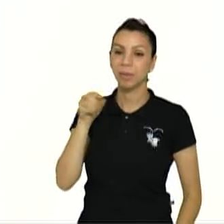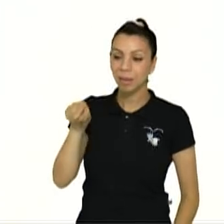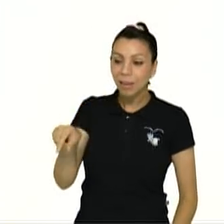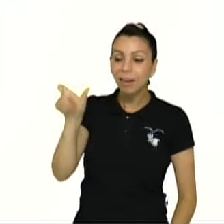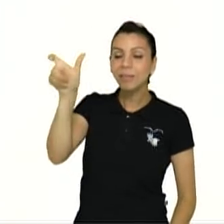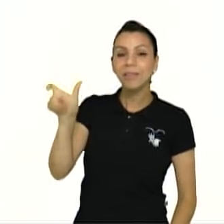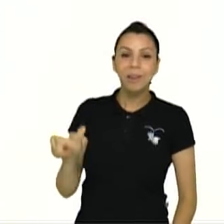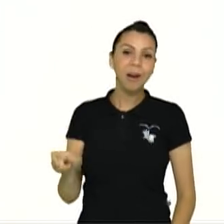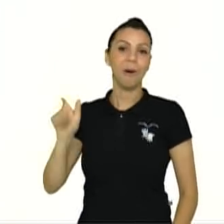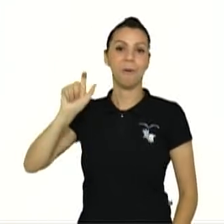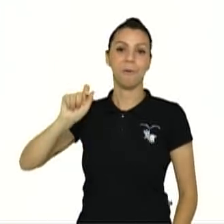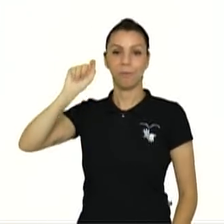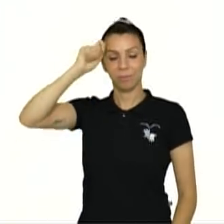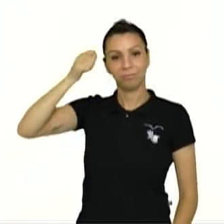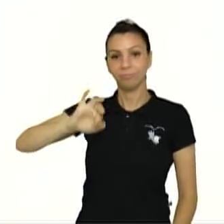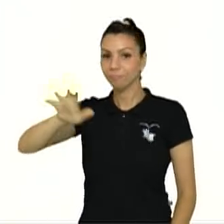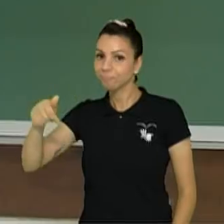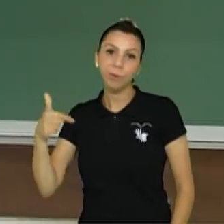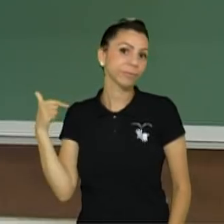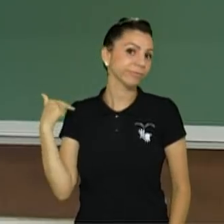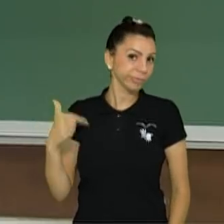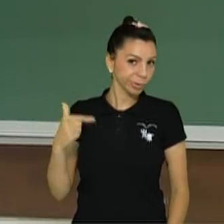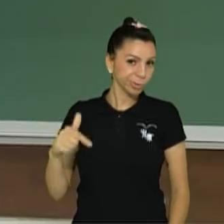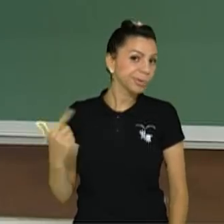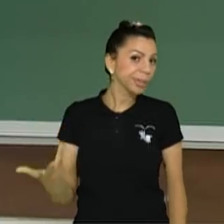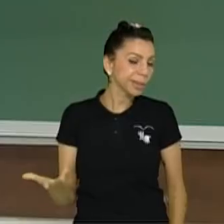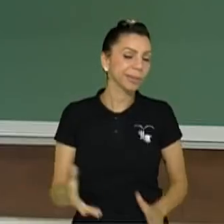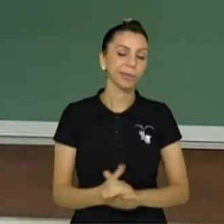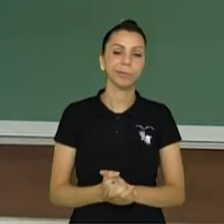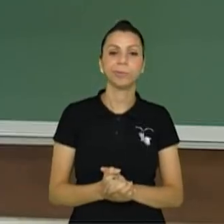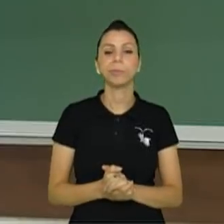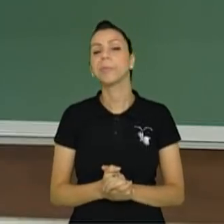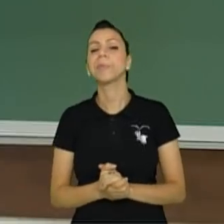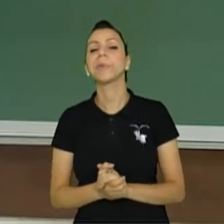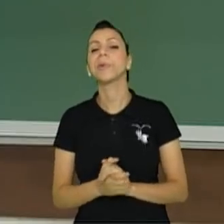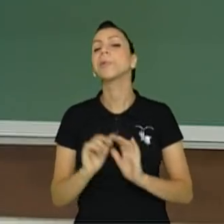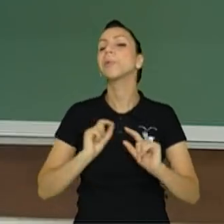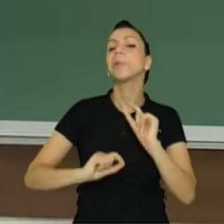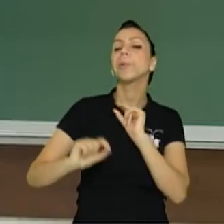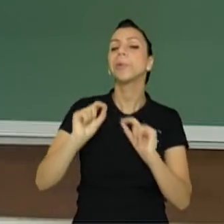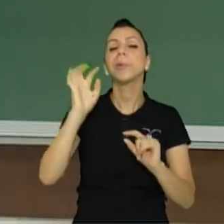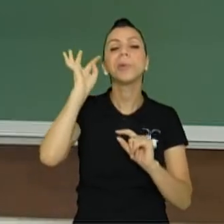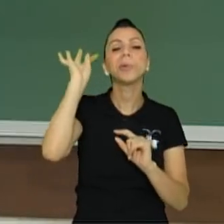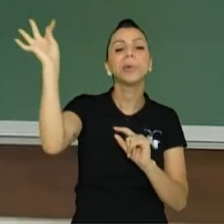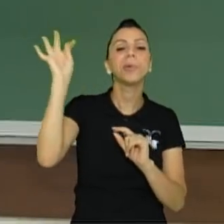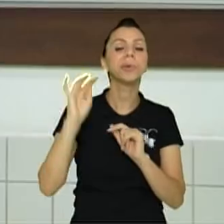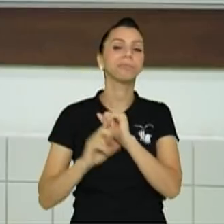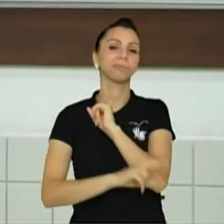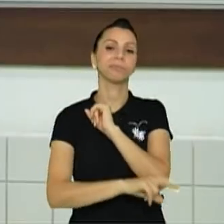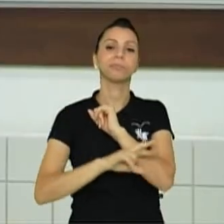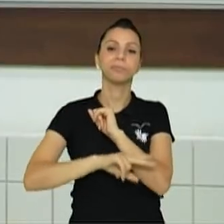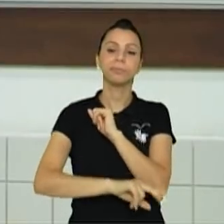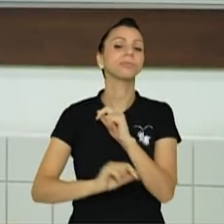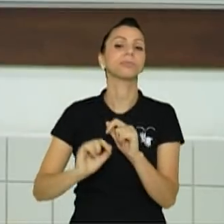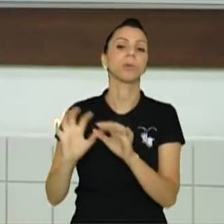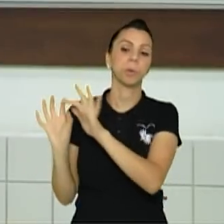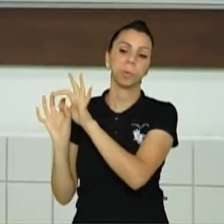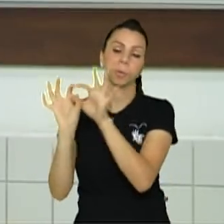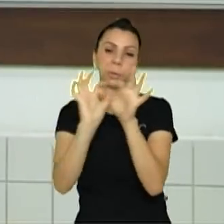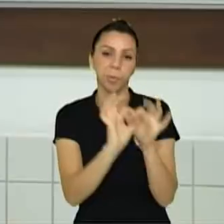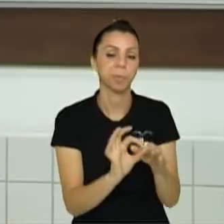tá? E o que acontece? Por conta daquelas teorias raciais do século XIX, de todo o contexto